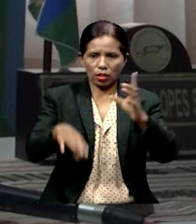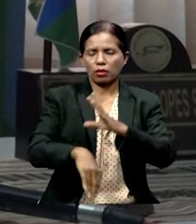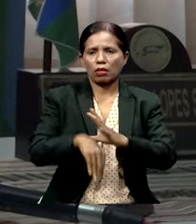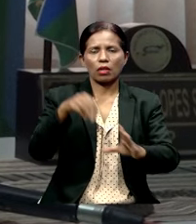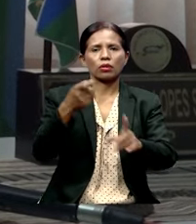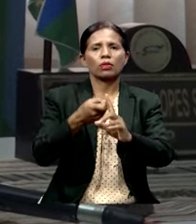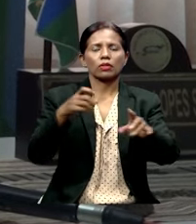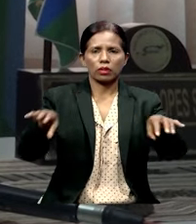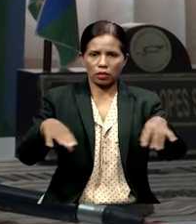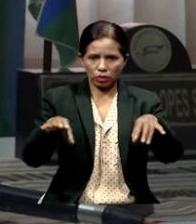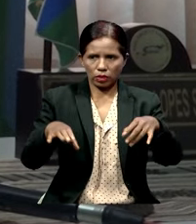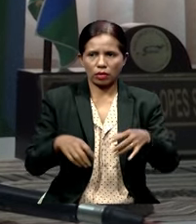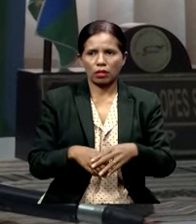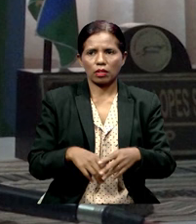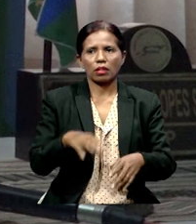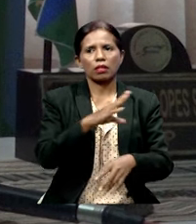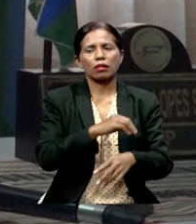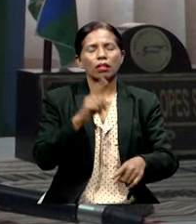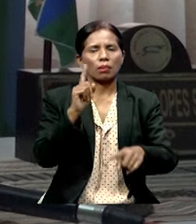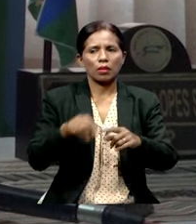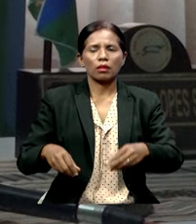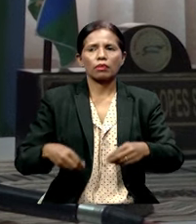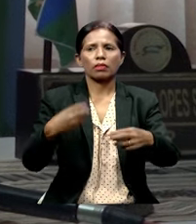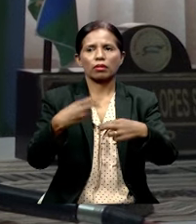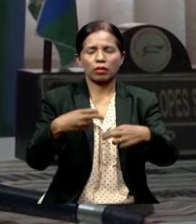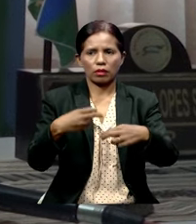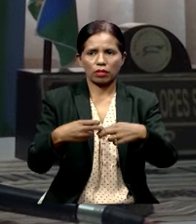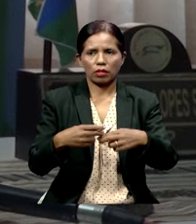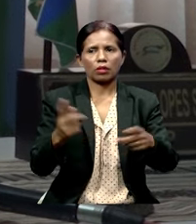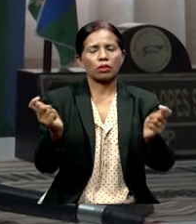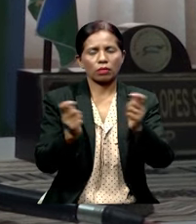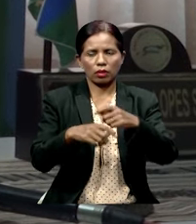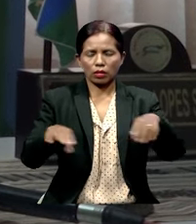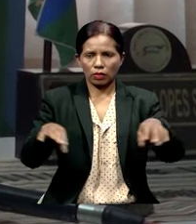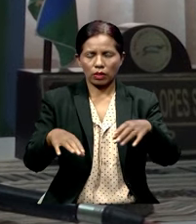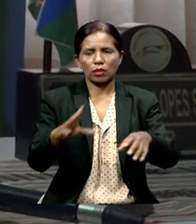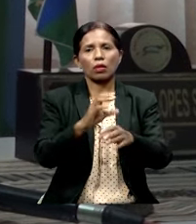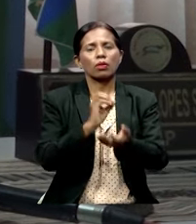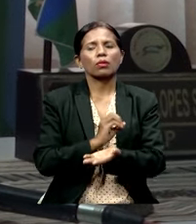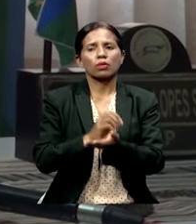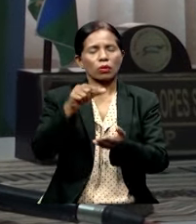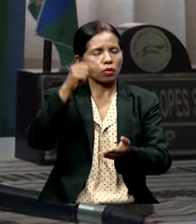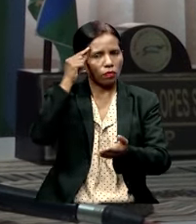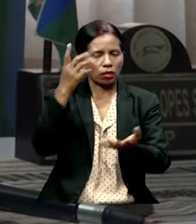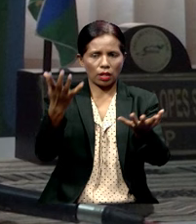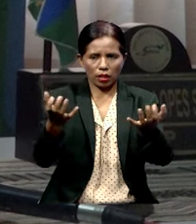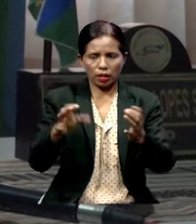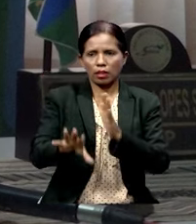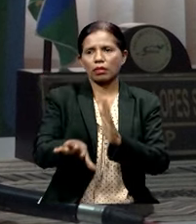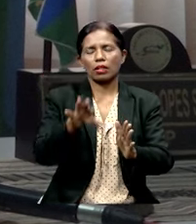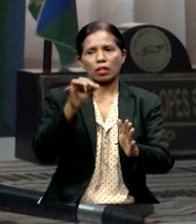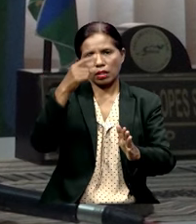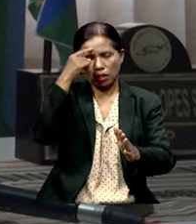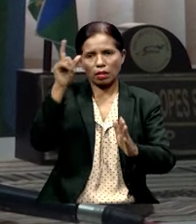e ato la bele foi impacto ba rutinidade de serviço raioane governo ida neha carga la tem que nomeia tamba